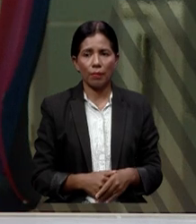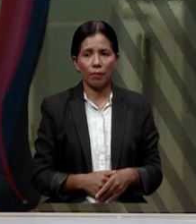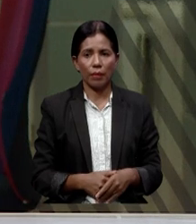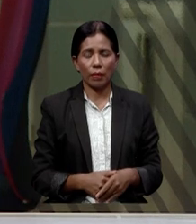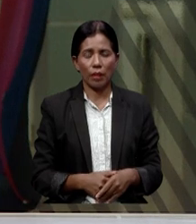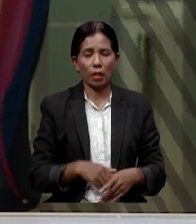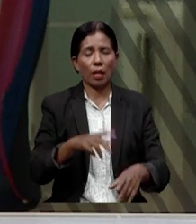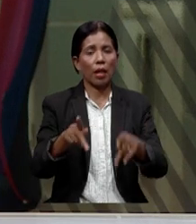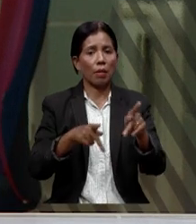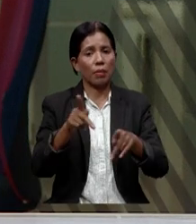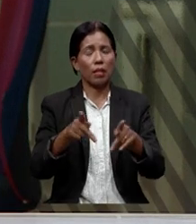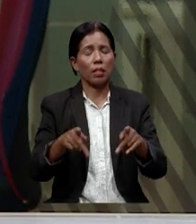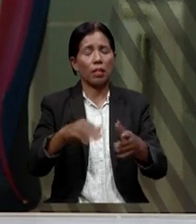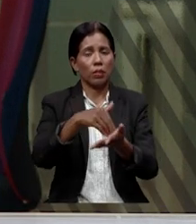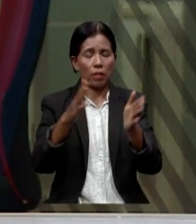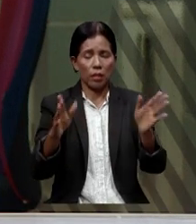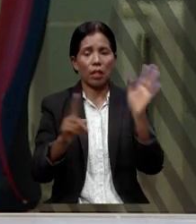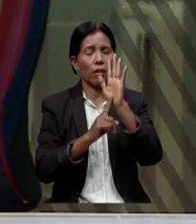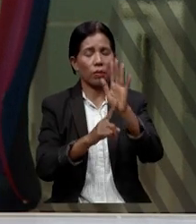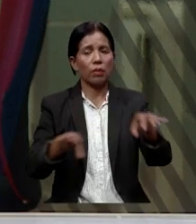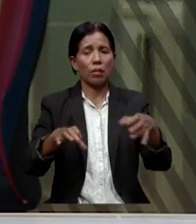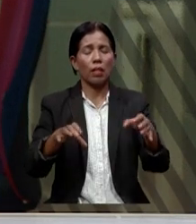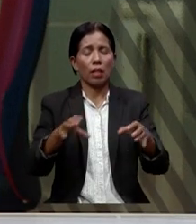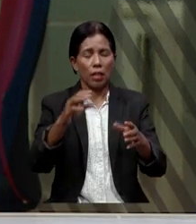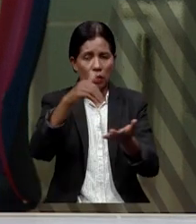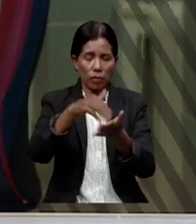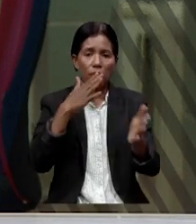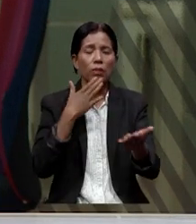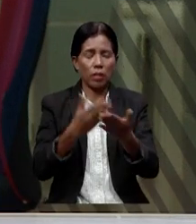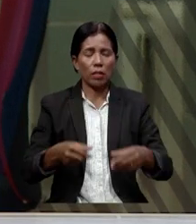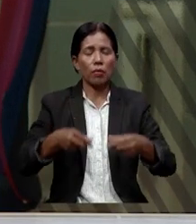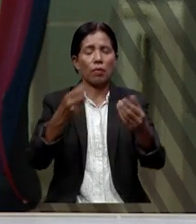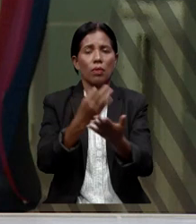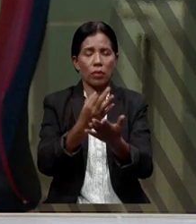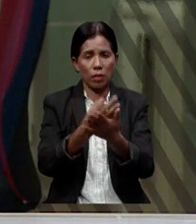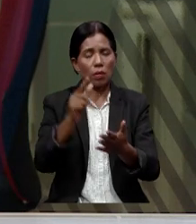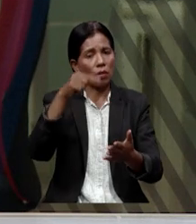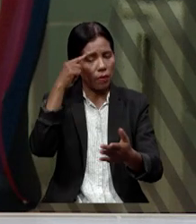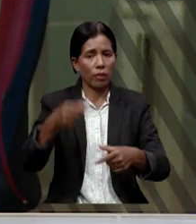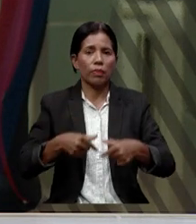Bolseiro Sr. Nebel Arturo, prestação dia que se devolve, falha orçamento no bem governo, atribuiona.